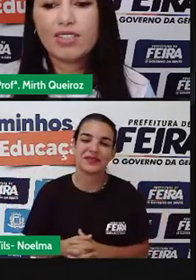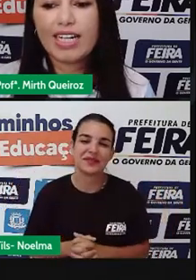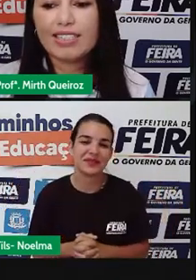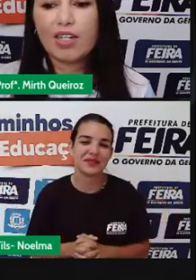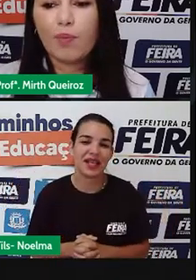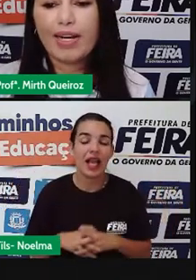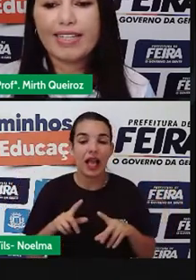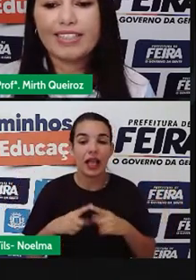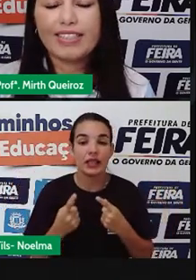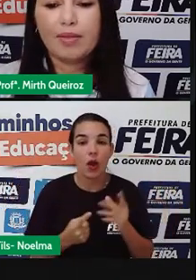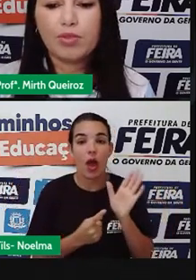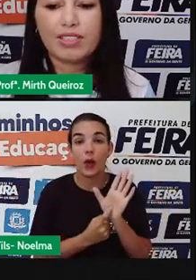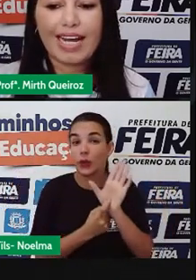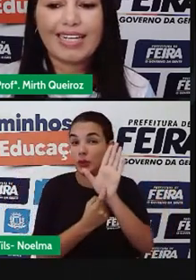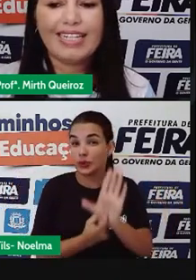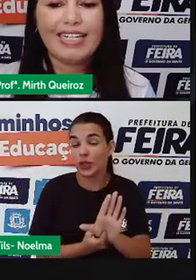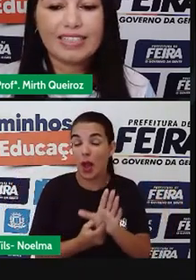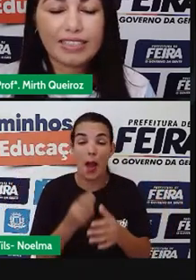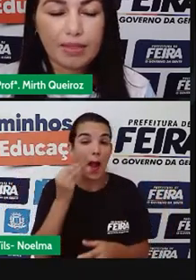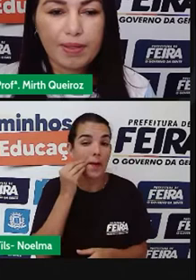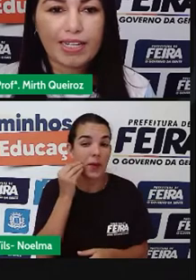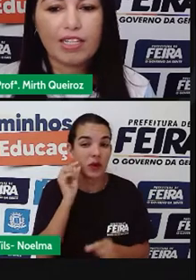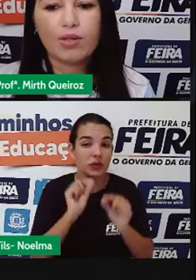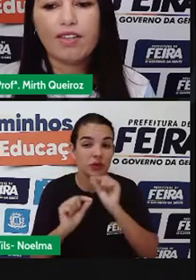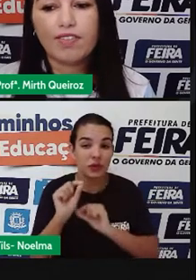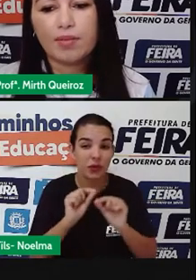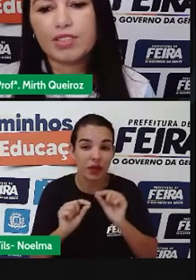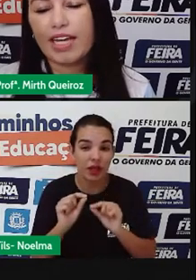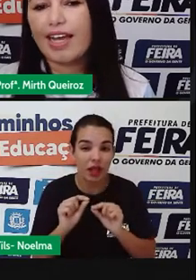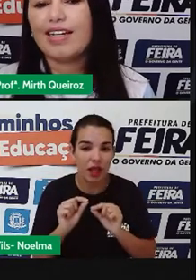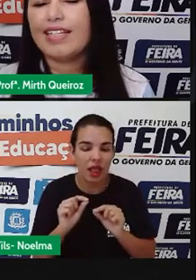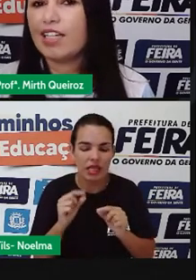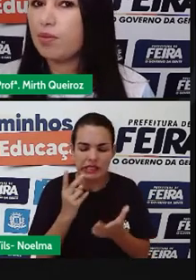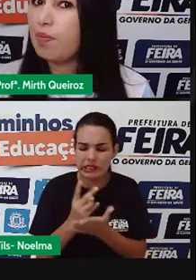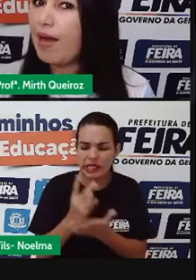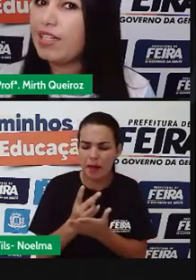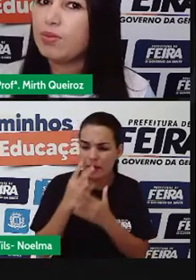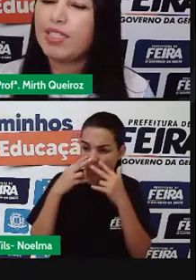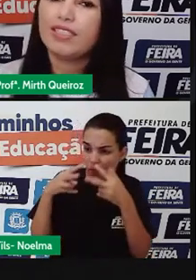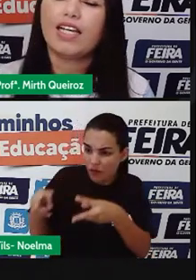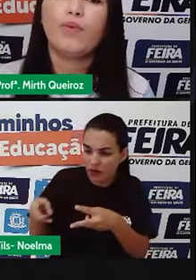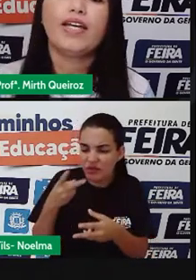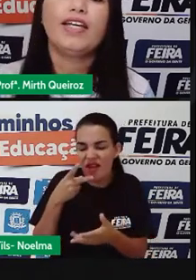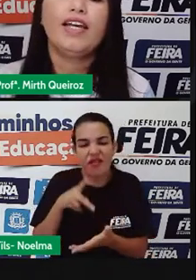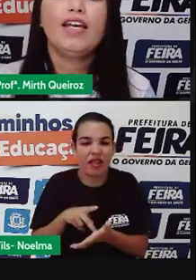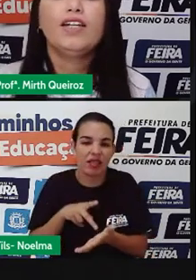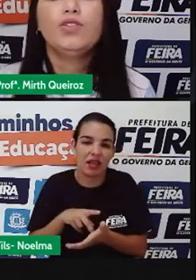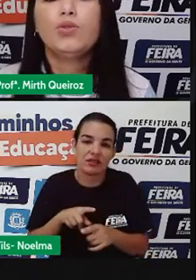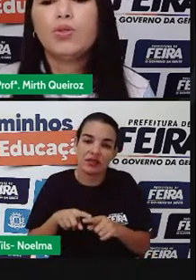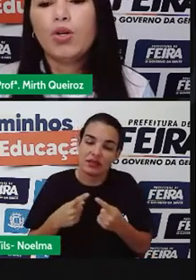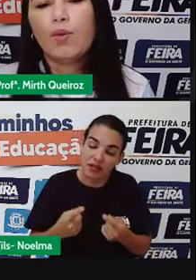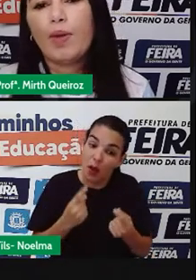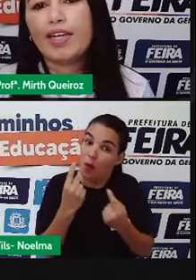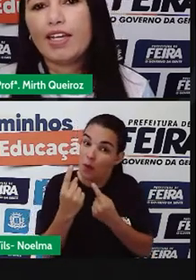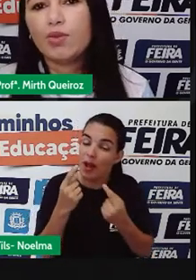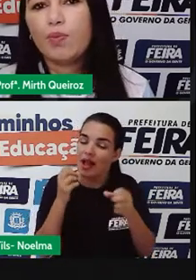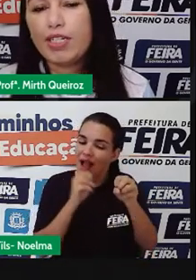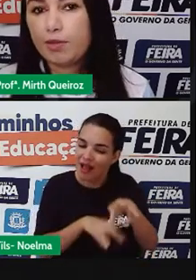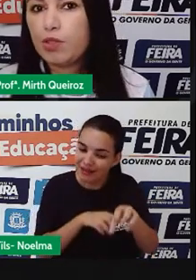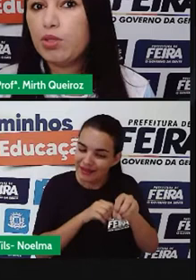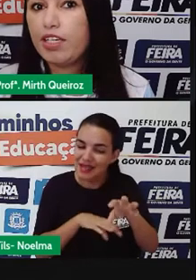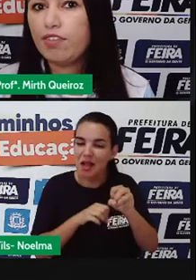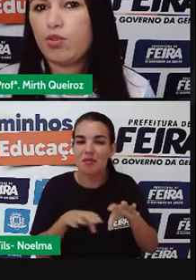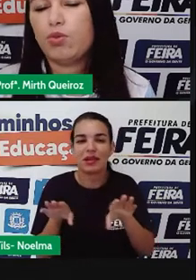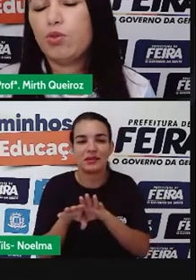Essa ilustração pretende demonstrar que licença é aquele que vemos na realidade. Mais noção aí do Pequeno